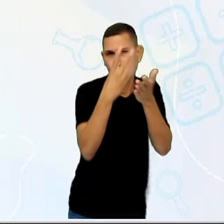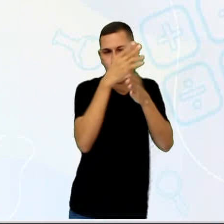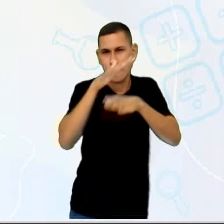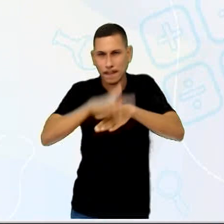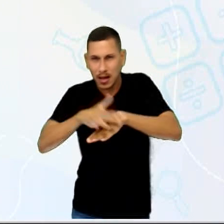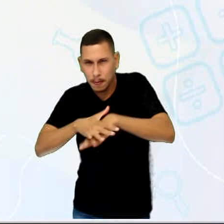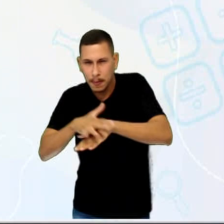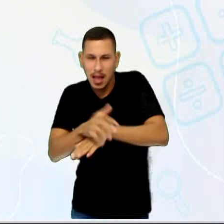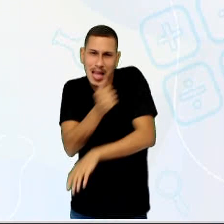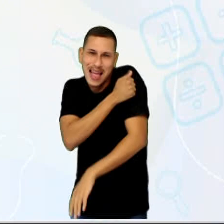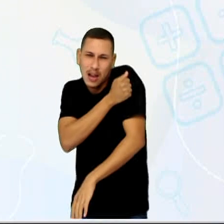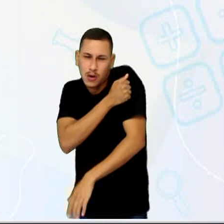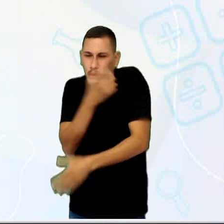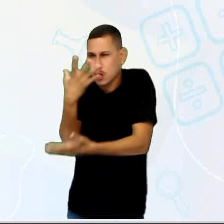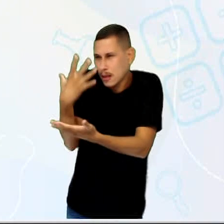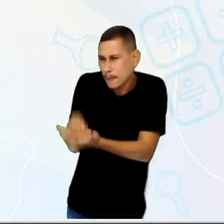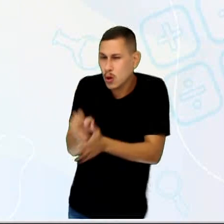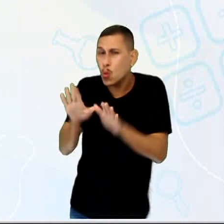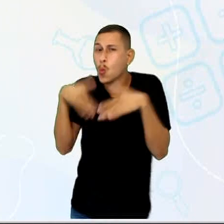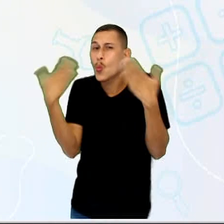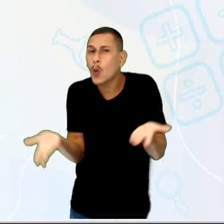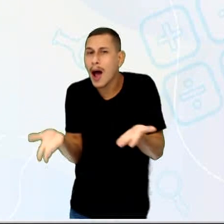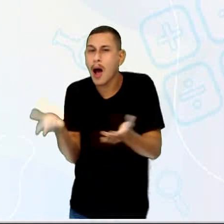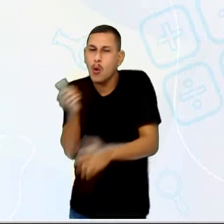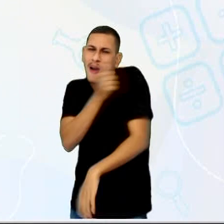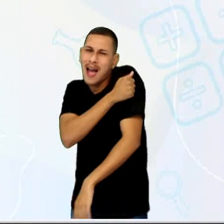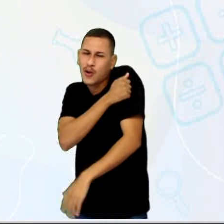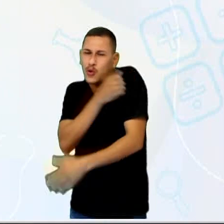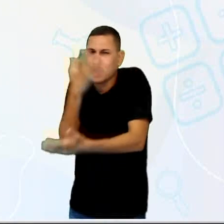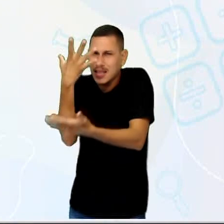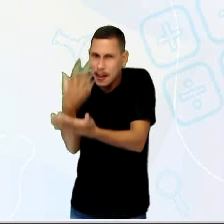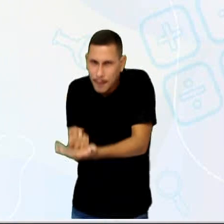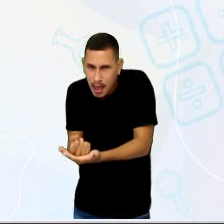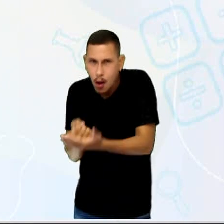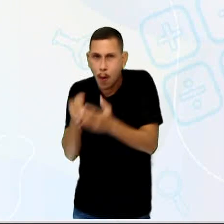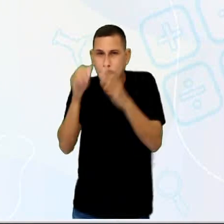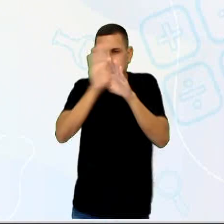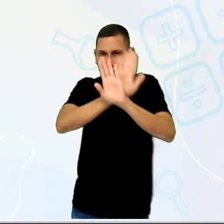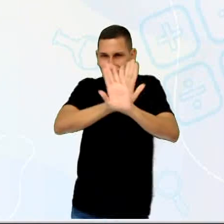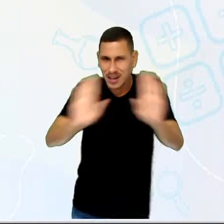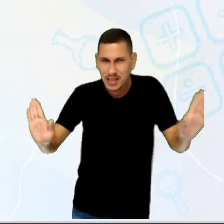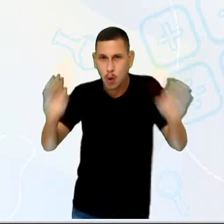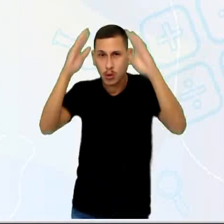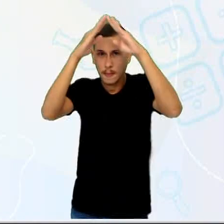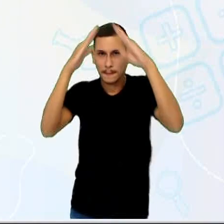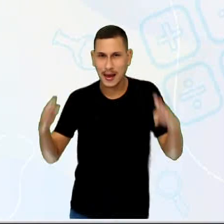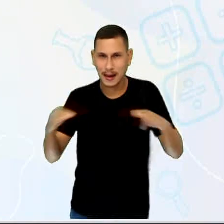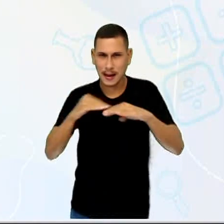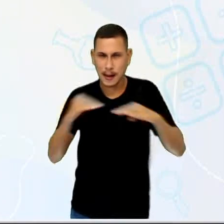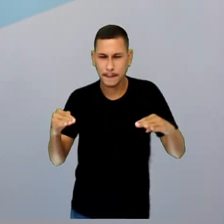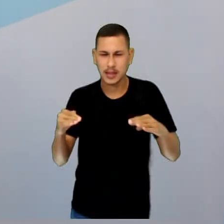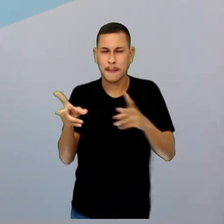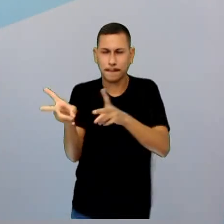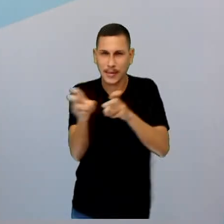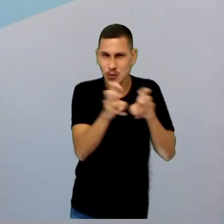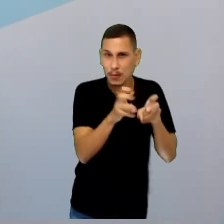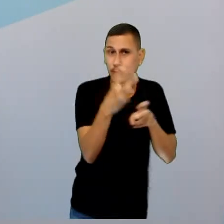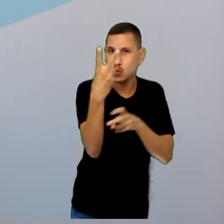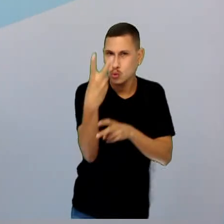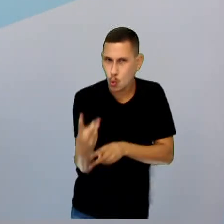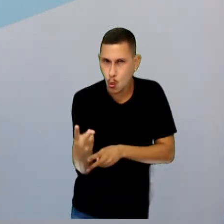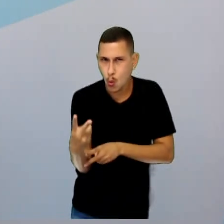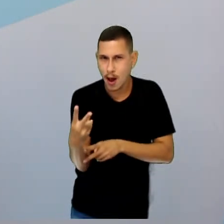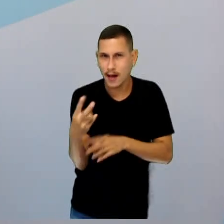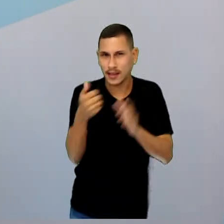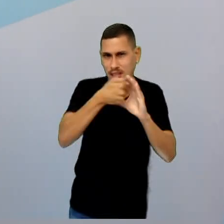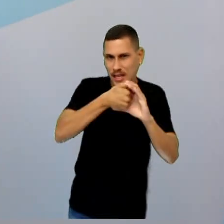montar. Quais desses alunos receberam planificações de pirâmide? Então, a gente viu duas características na pirâmide, né?